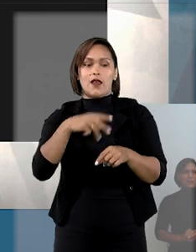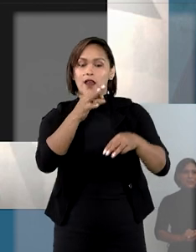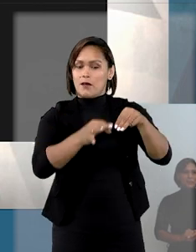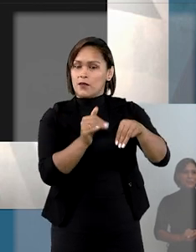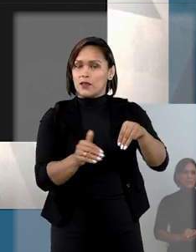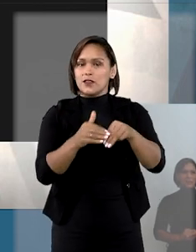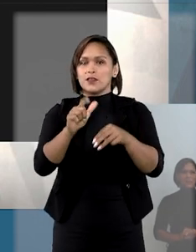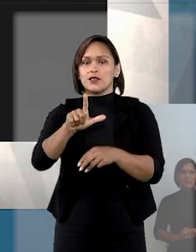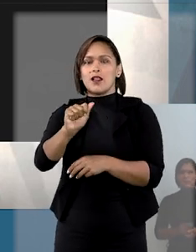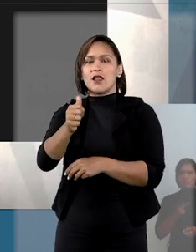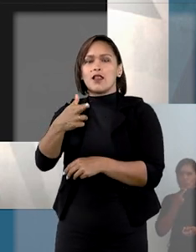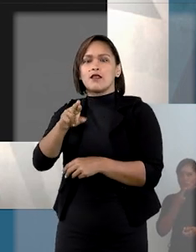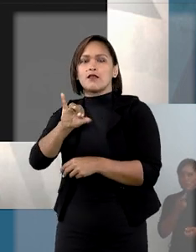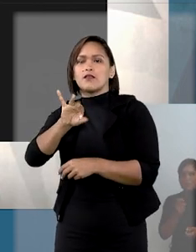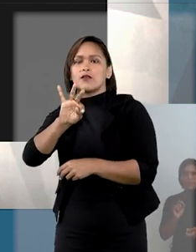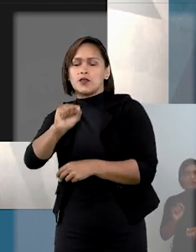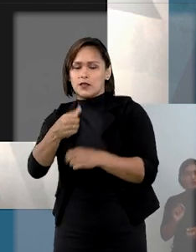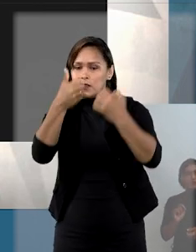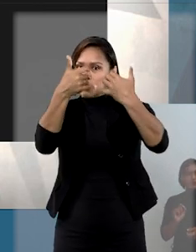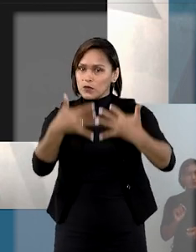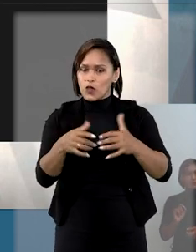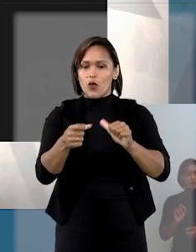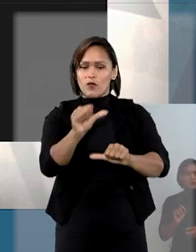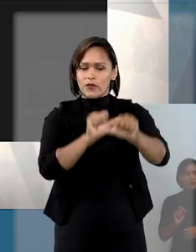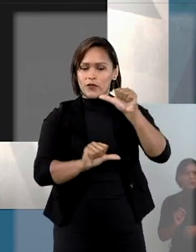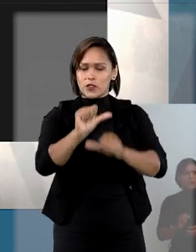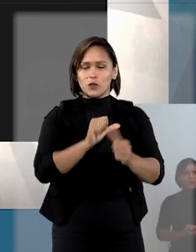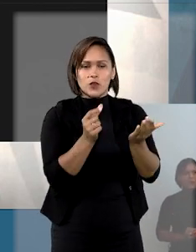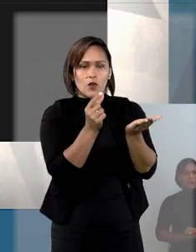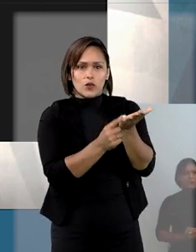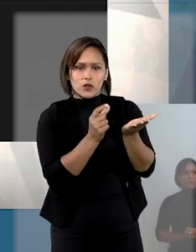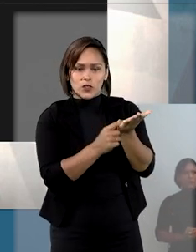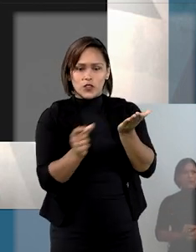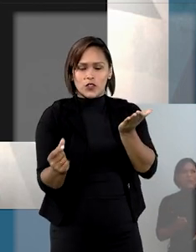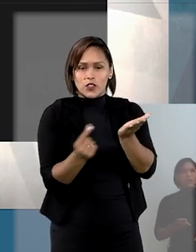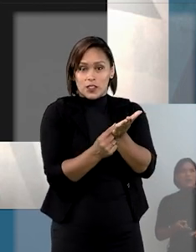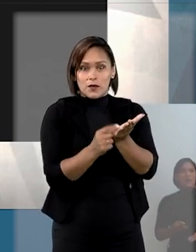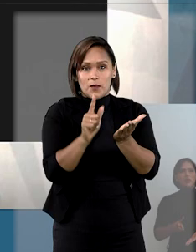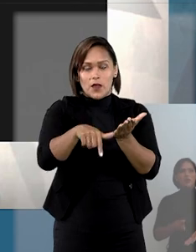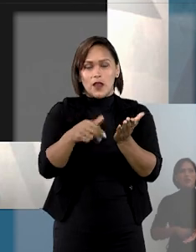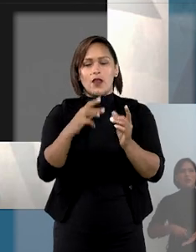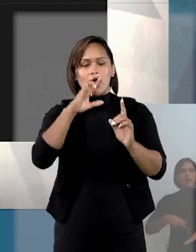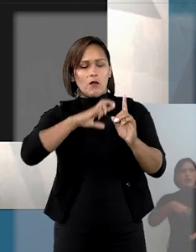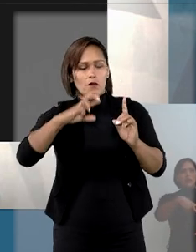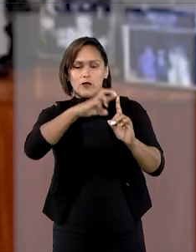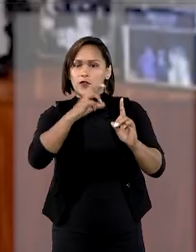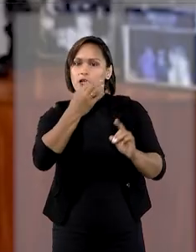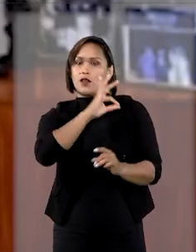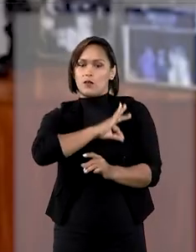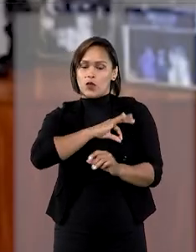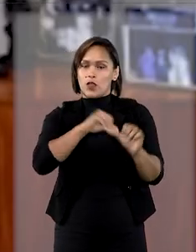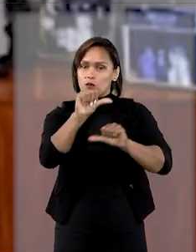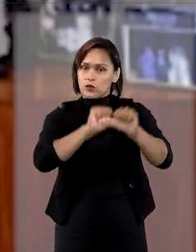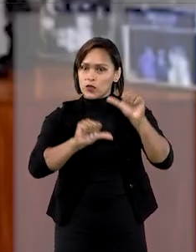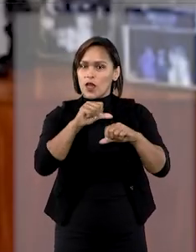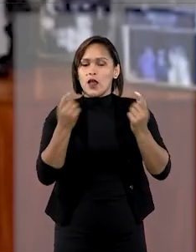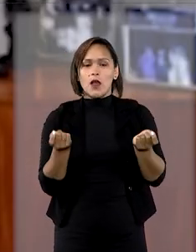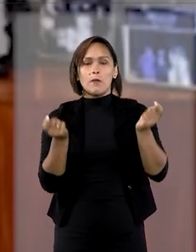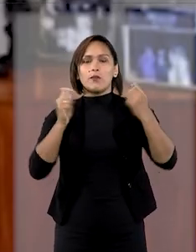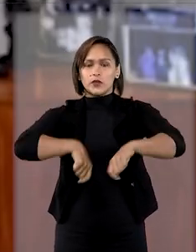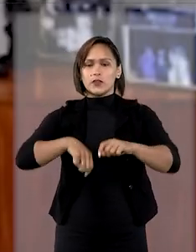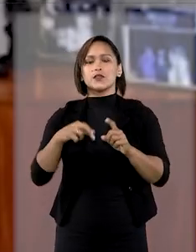Laurita Vaz, relatora do recurso, explicou que a substituição dos chips dos investigados por terminais da polícia permitiria